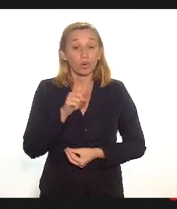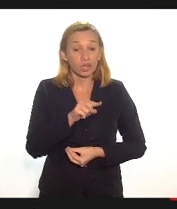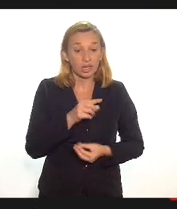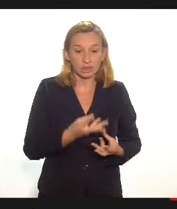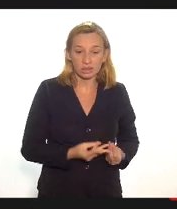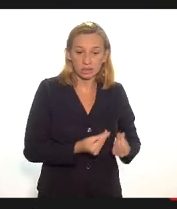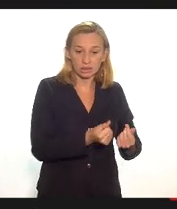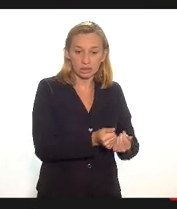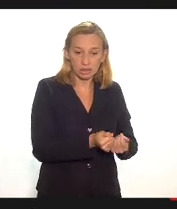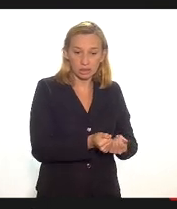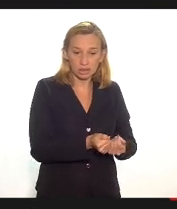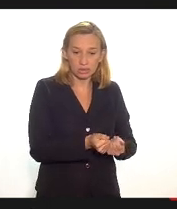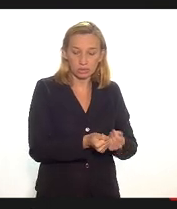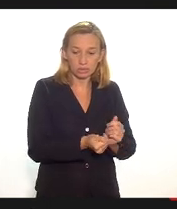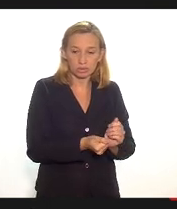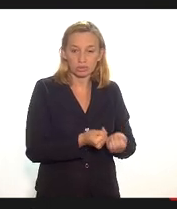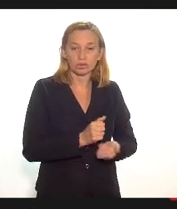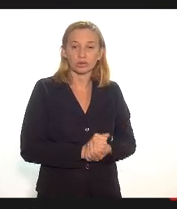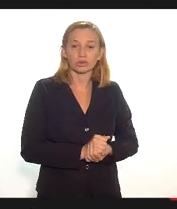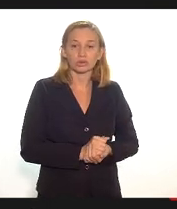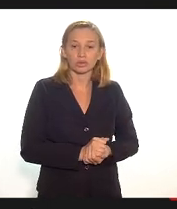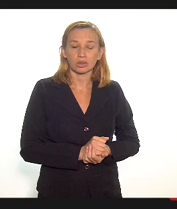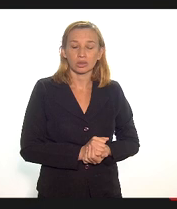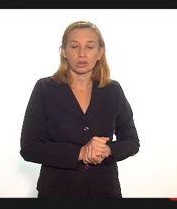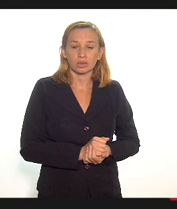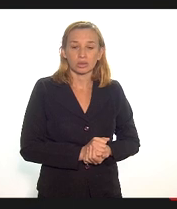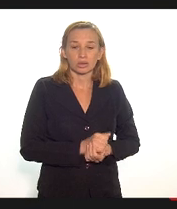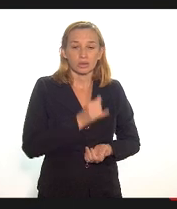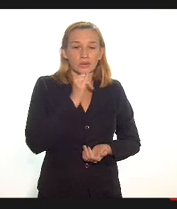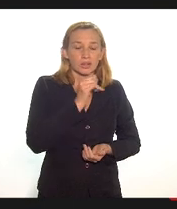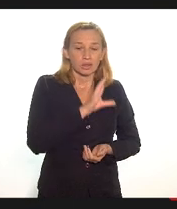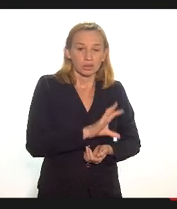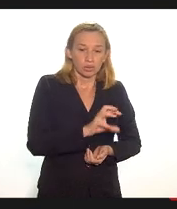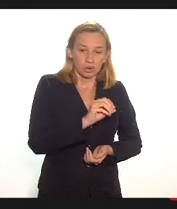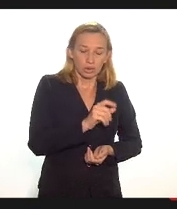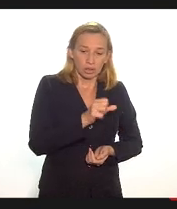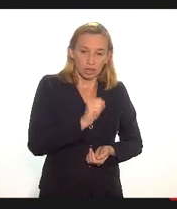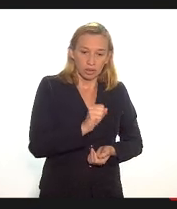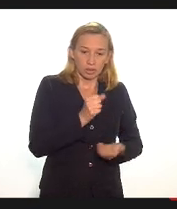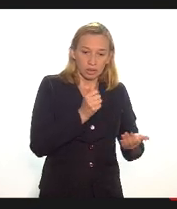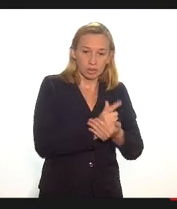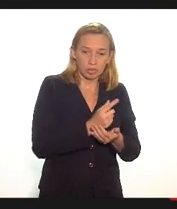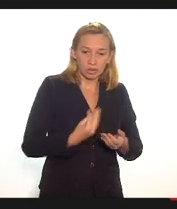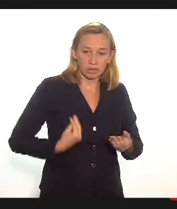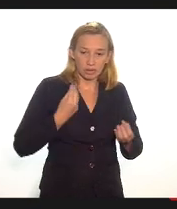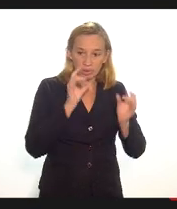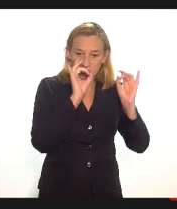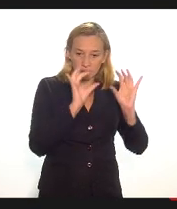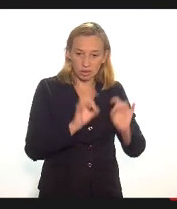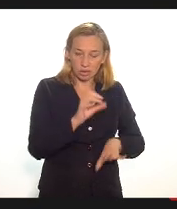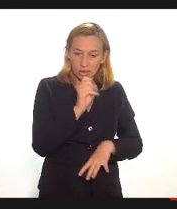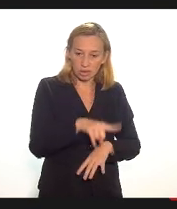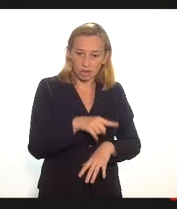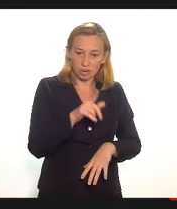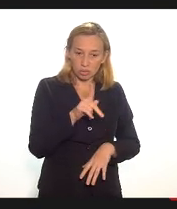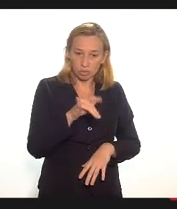gasto incide, por exemplo, num campo que paga a participação especial, que é o